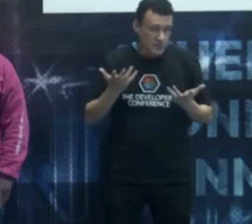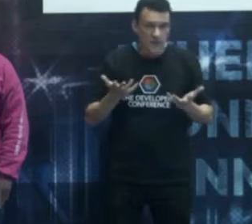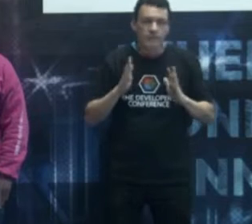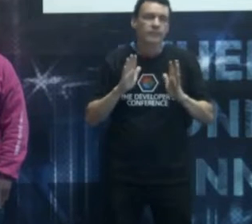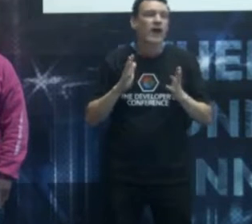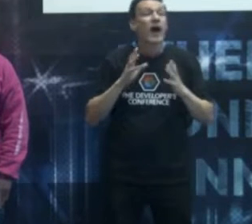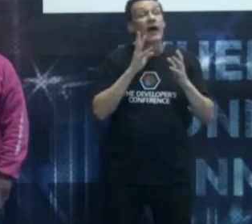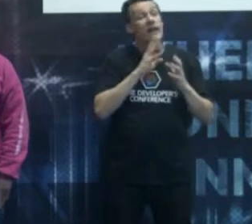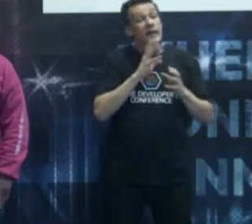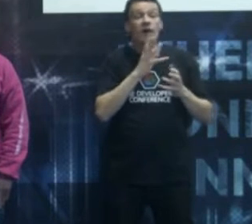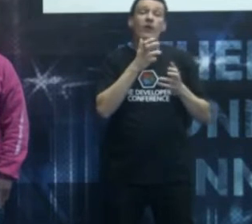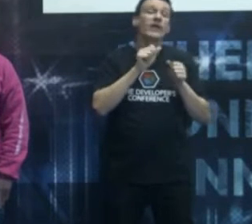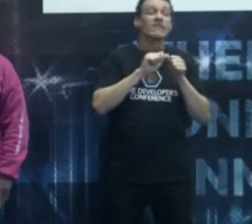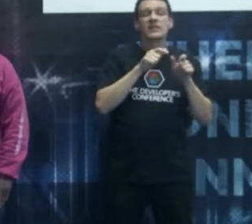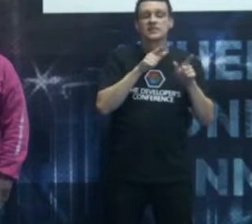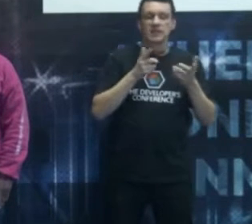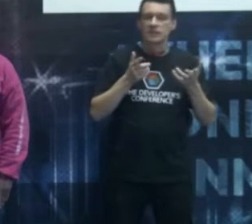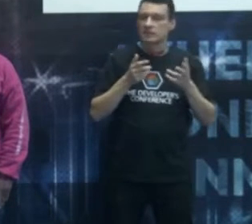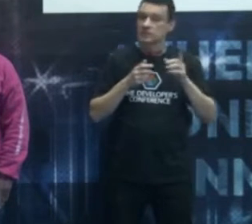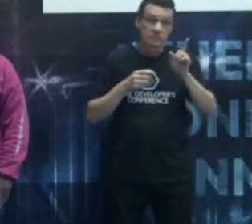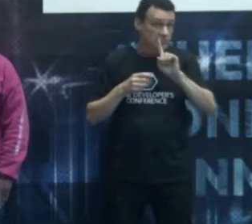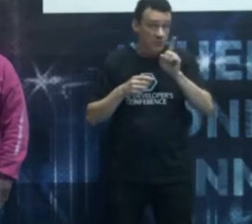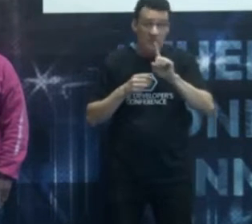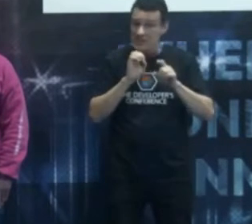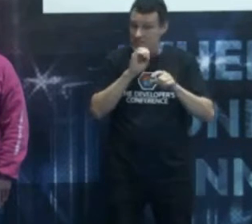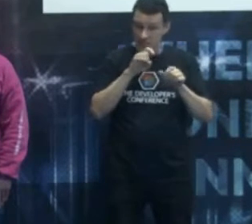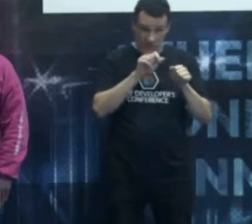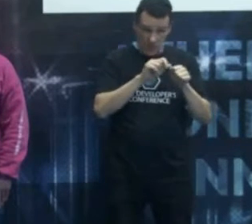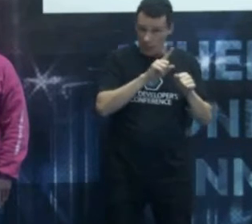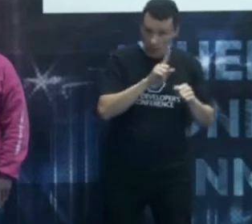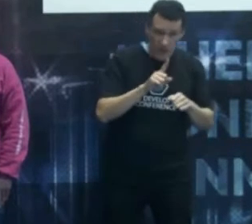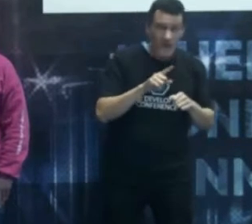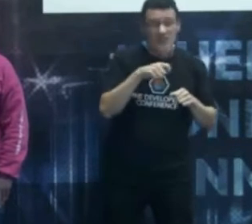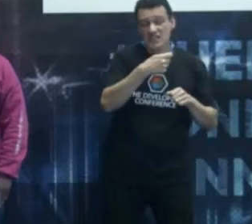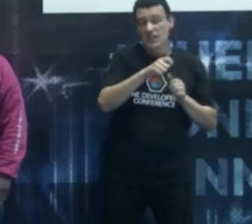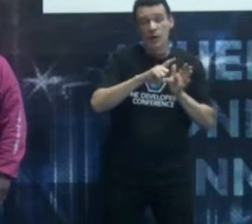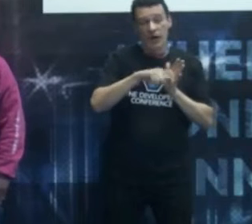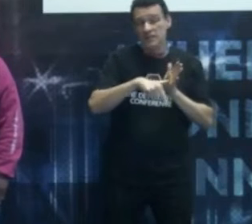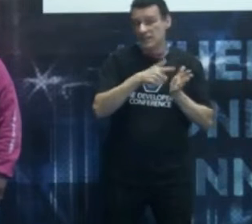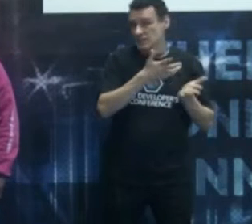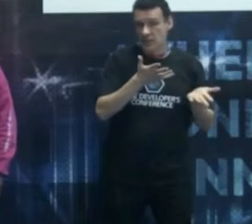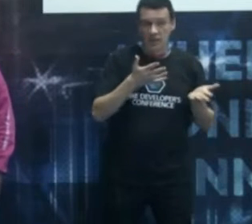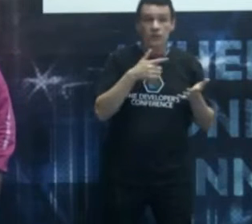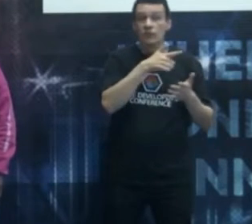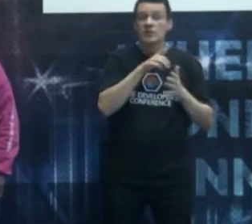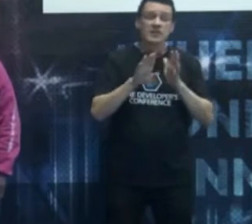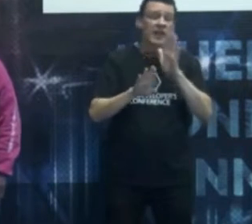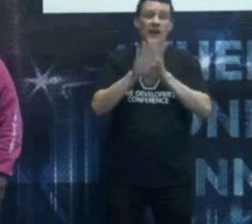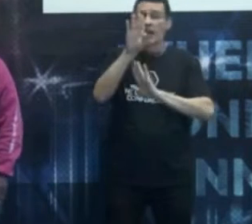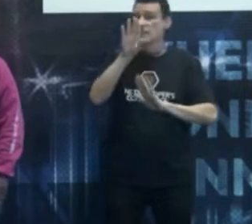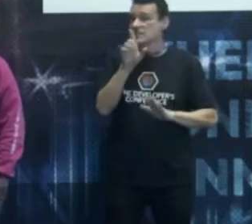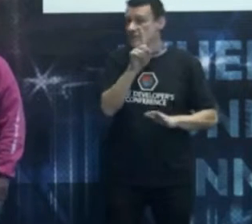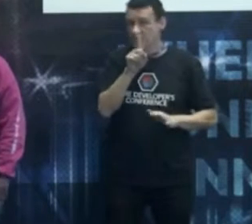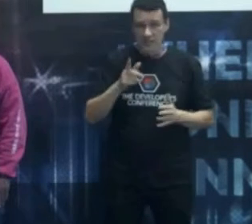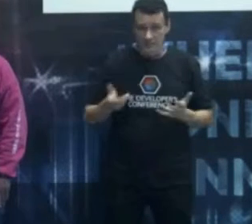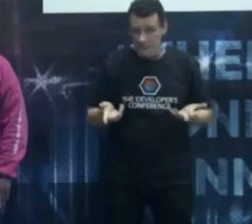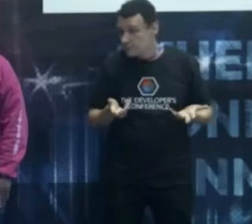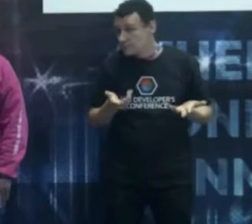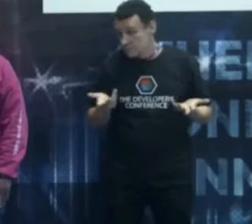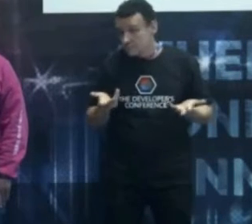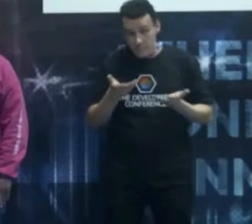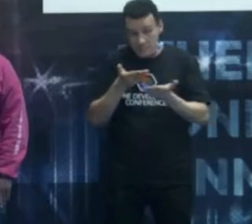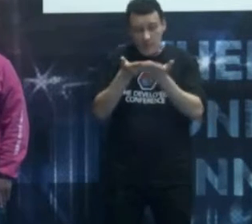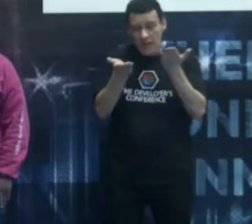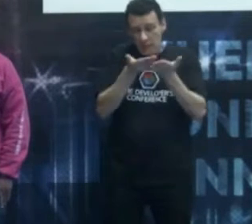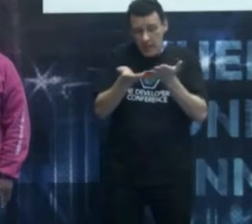se você não faz isso, você está para trás. Se você não faz isso, você não vai crescer da melhor forma dentro desse mercado e dessa realidade que a gente convive hoje. Mas